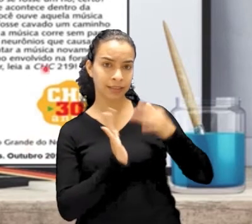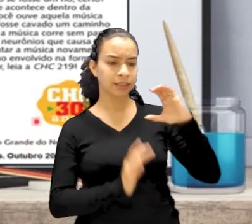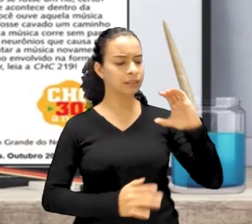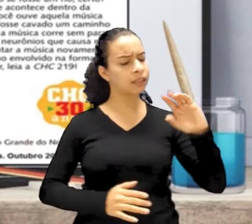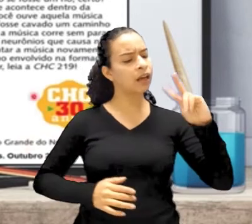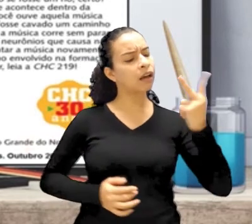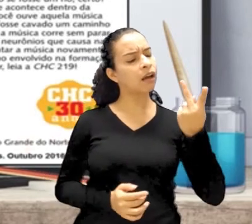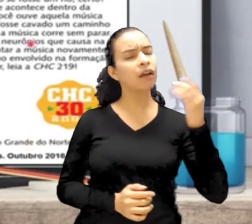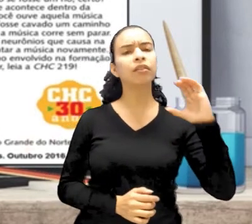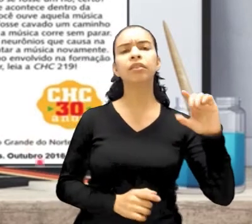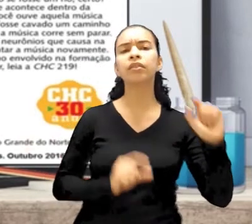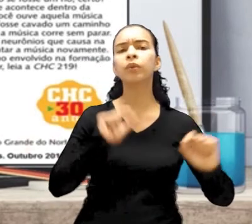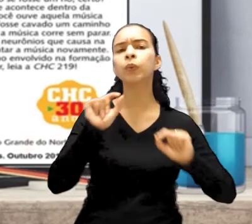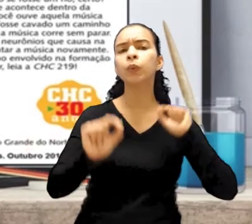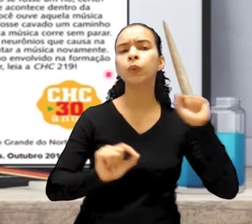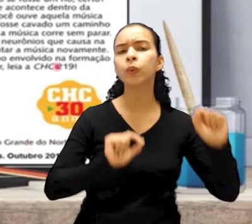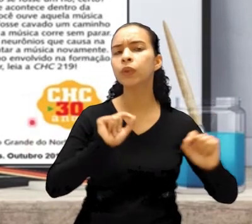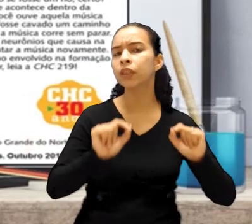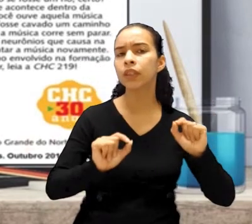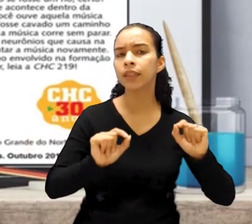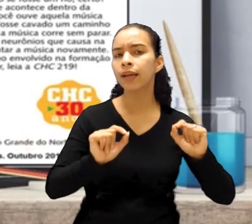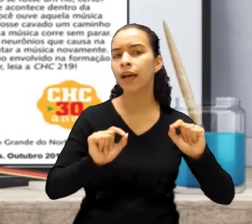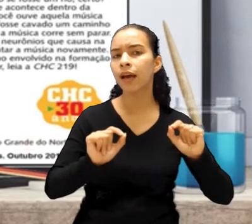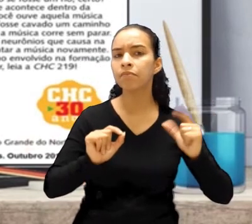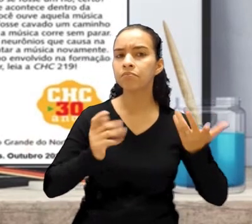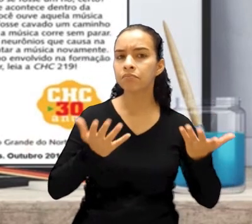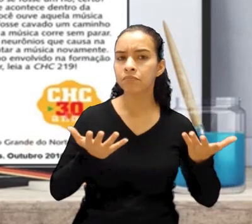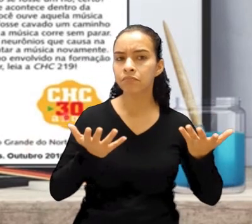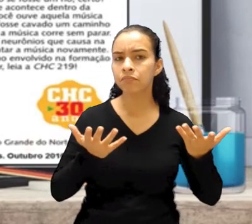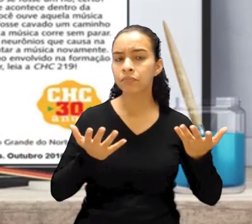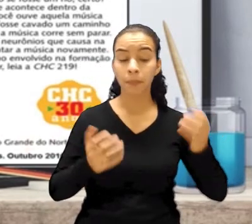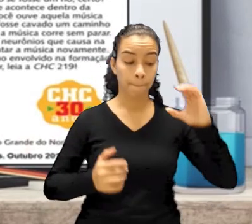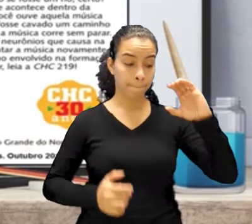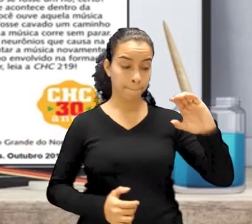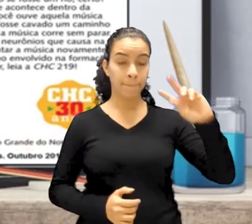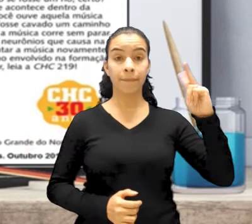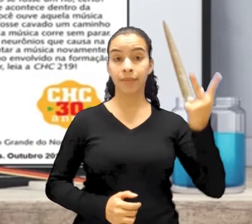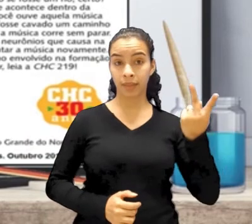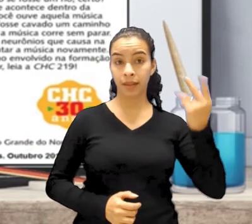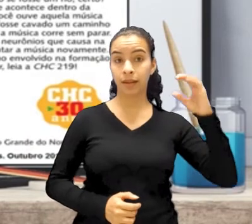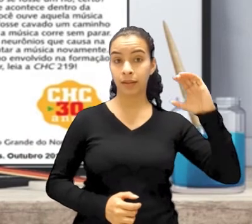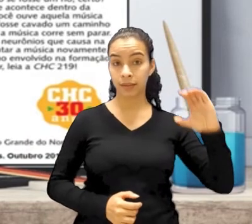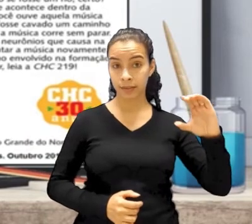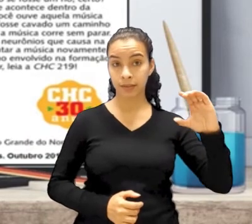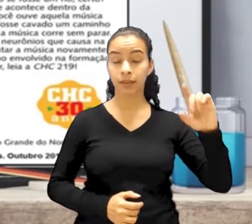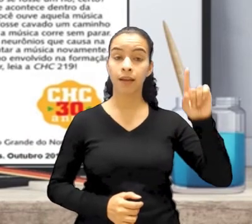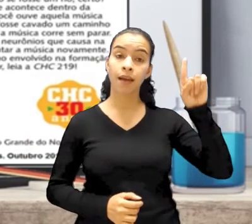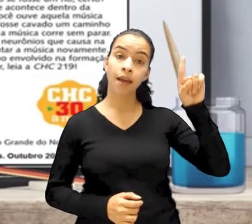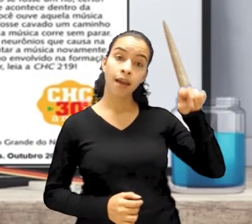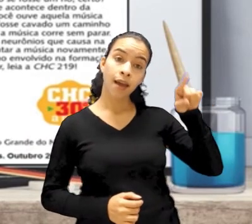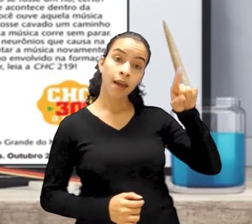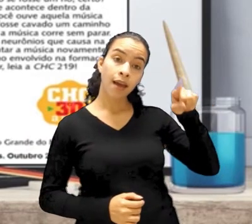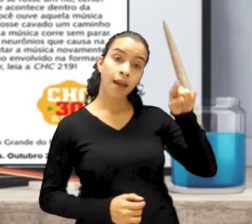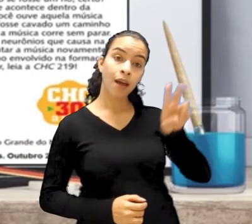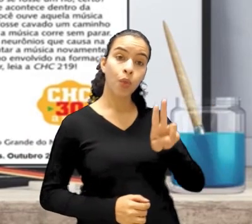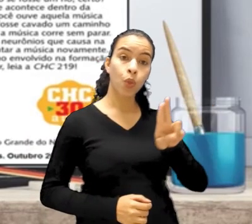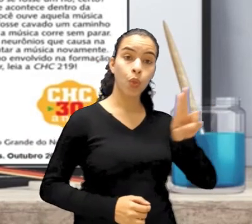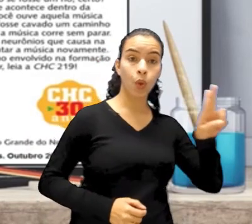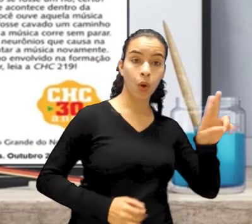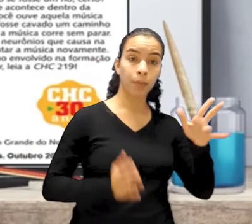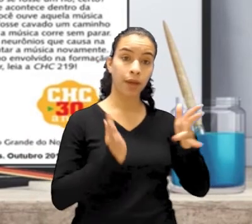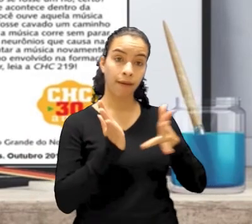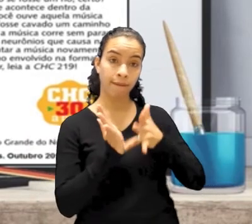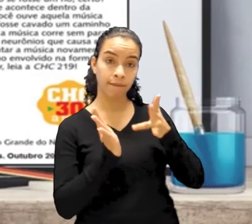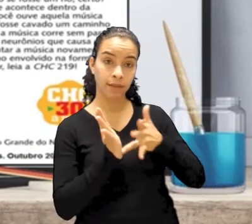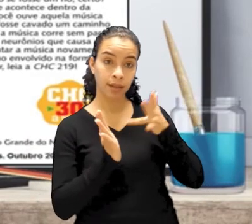anos. E o que é essa CHC, professora? CHC é a forma abreviada